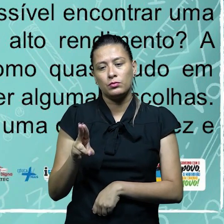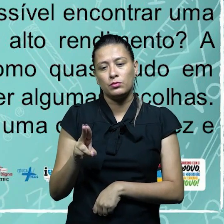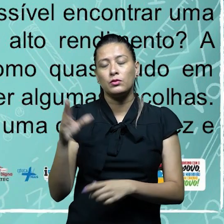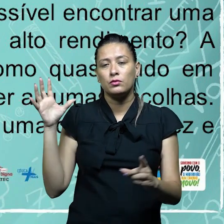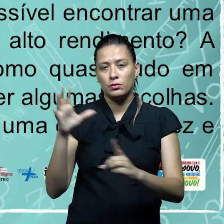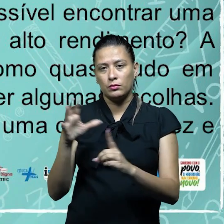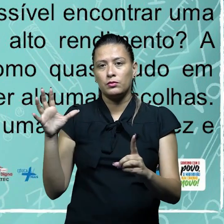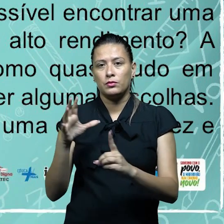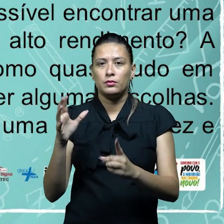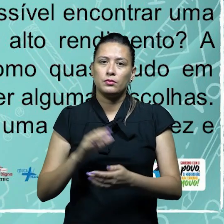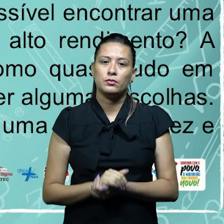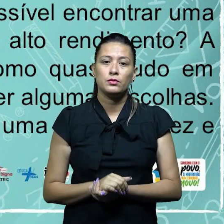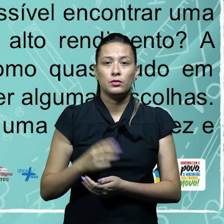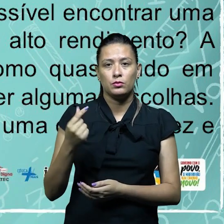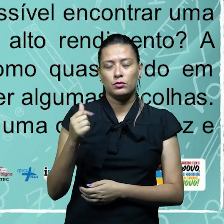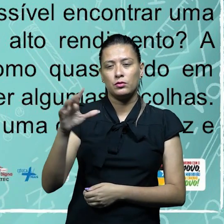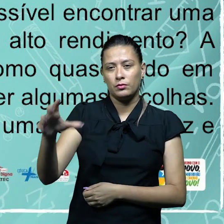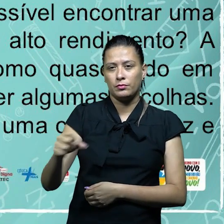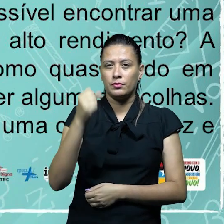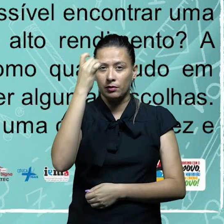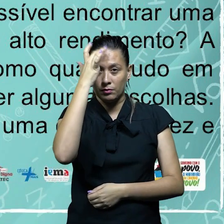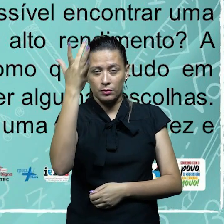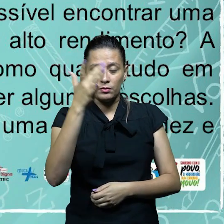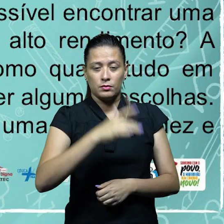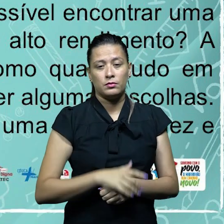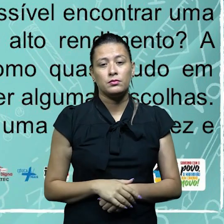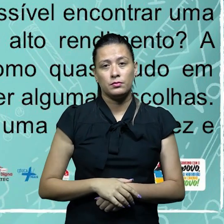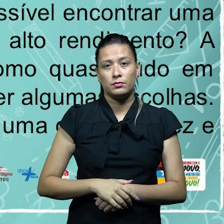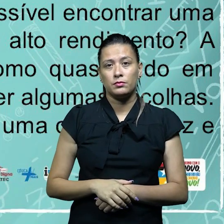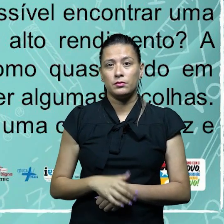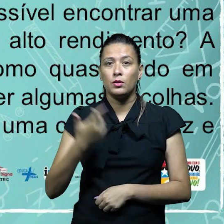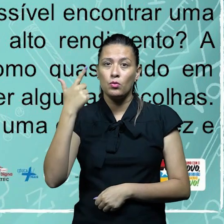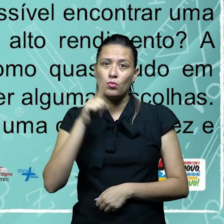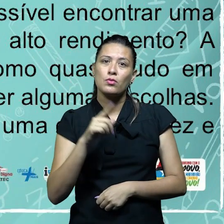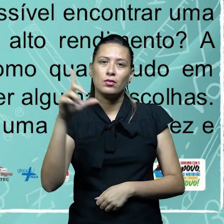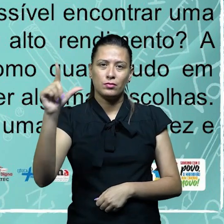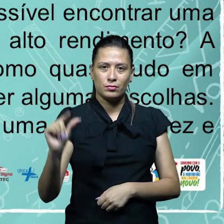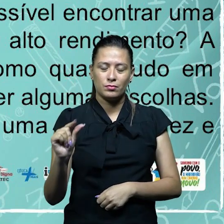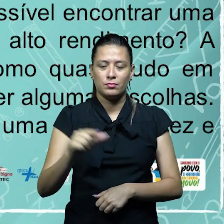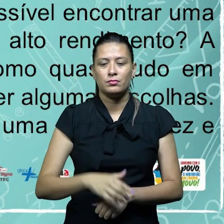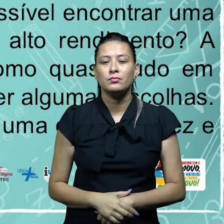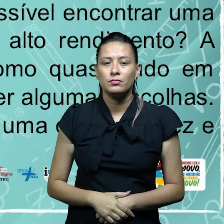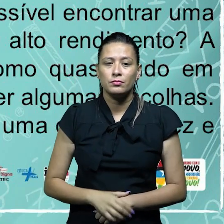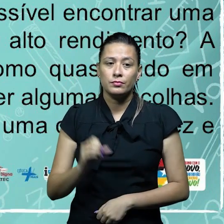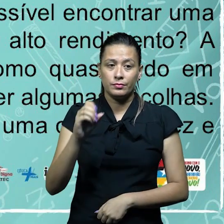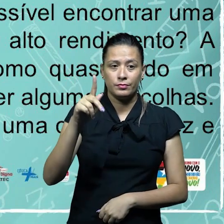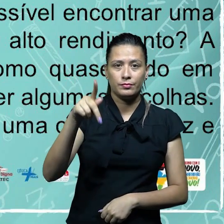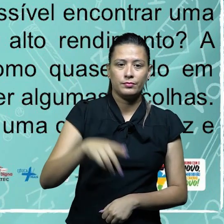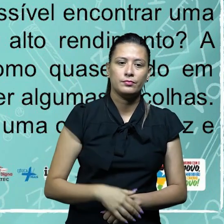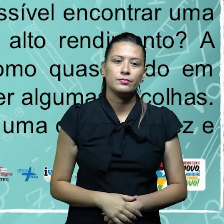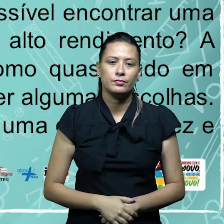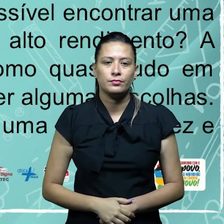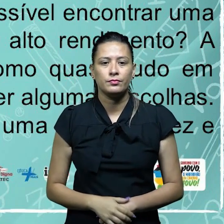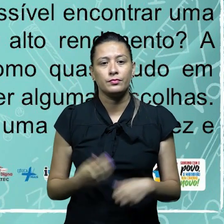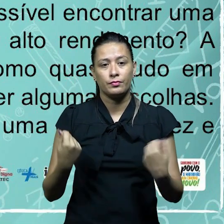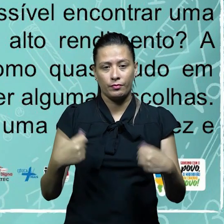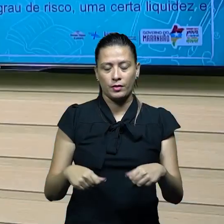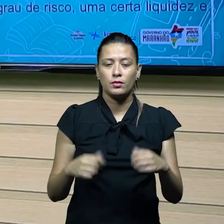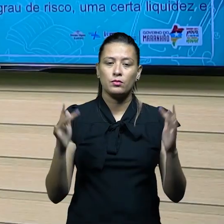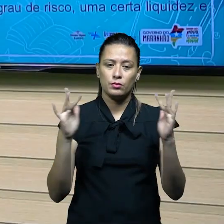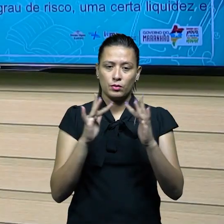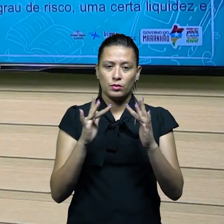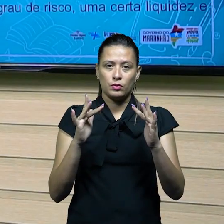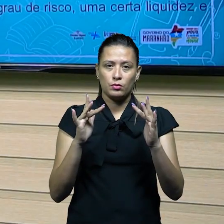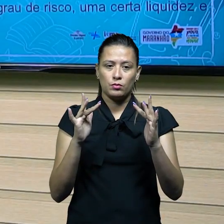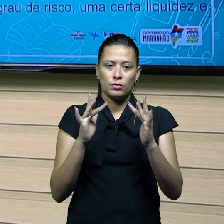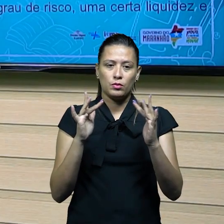possível combinar a tríade de investimentos em uma única aplicação, tá? Talvez essa seja a principal pergunta feita pelos investidores.